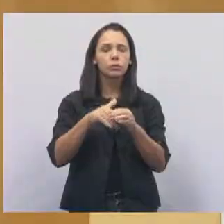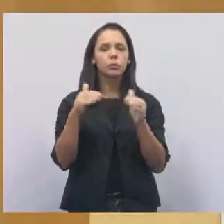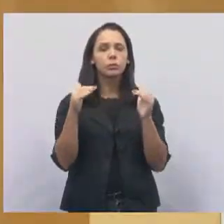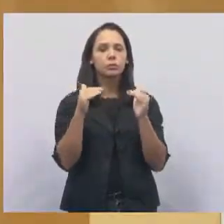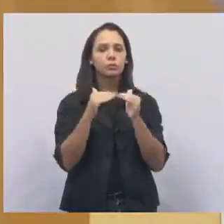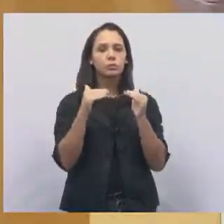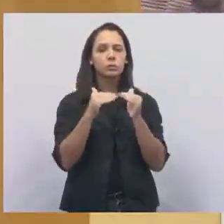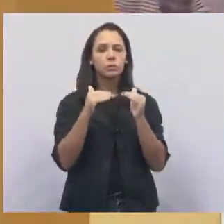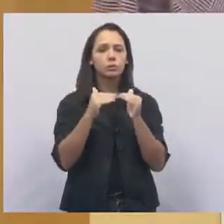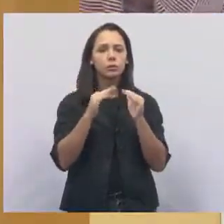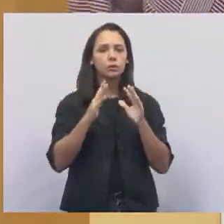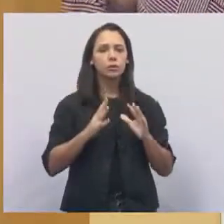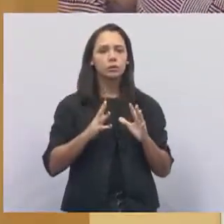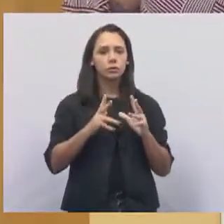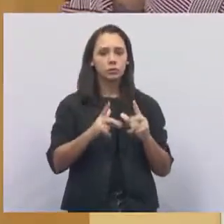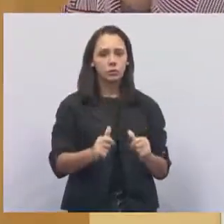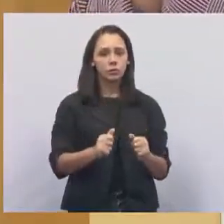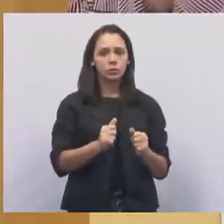pares